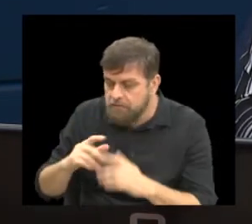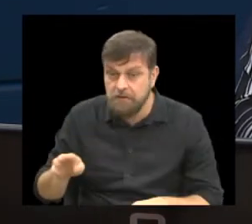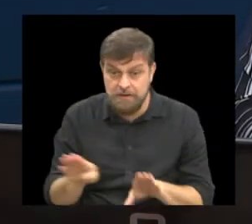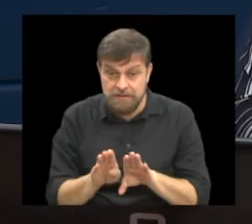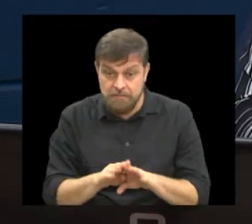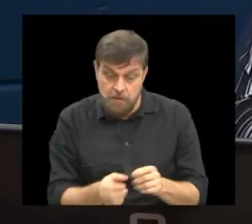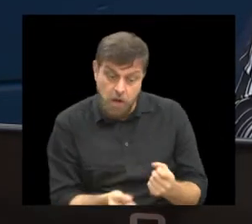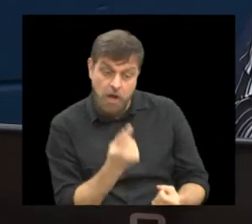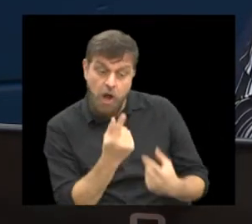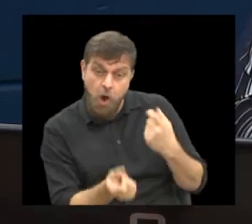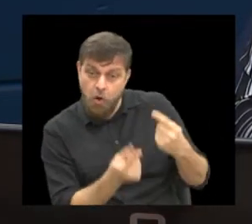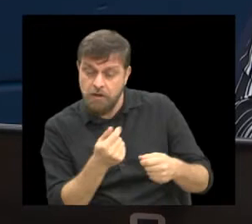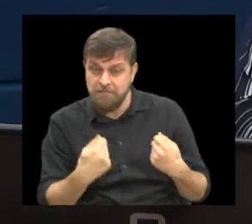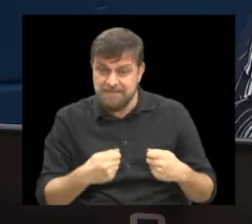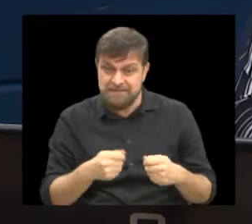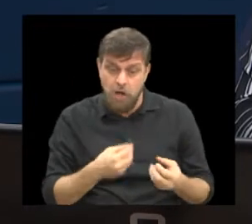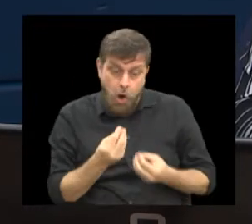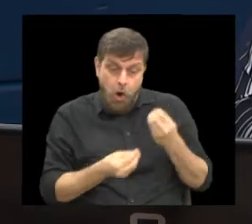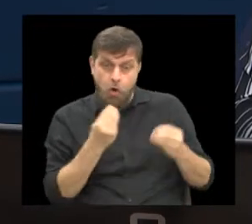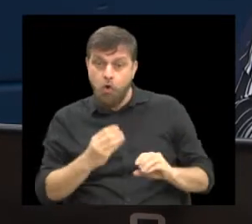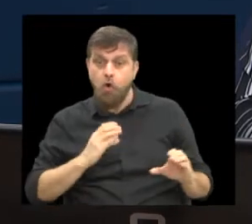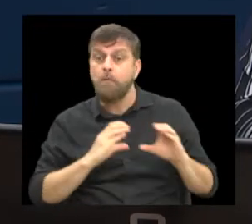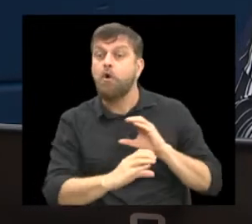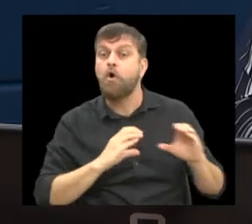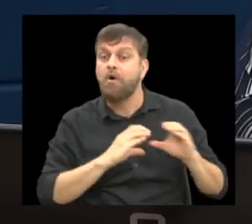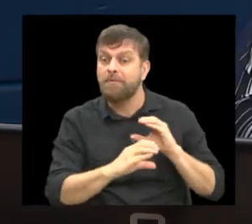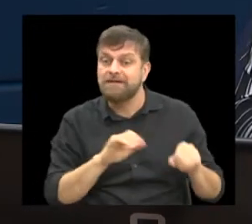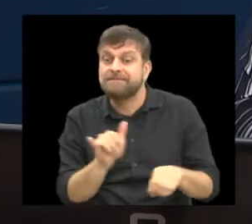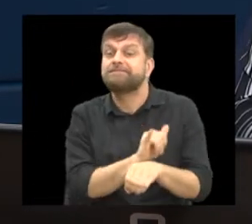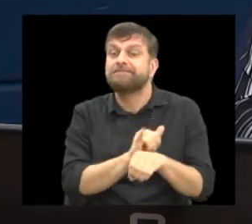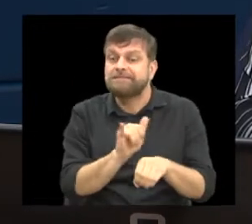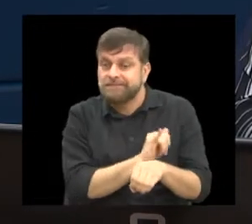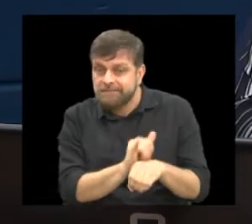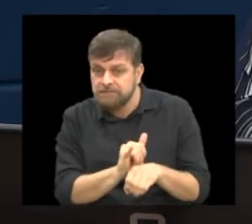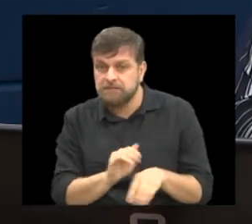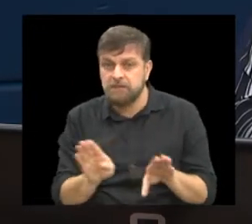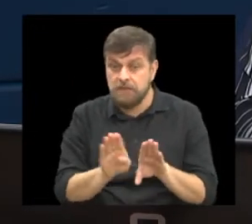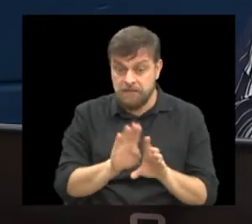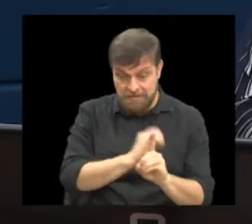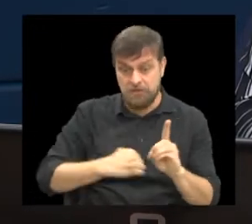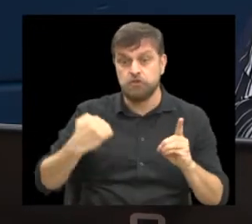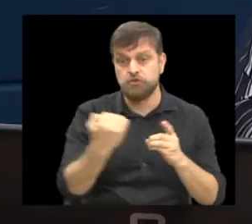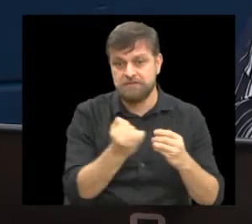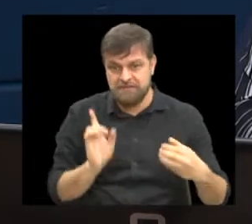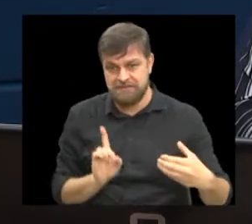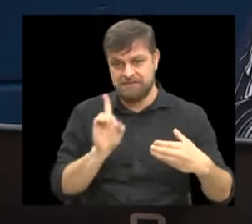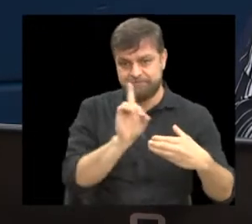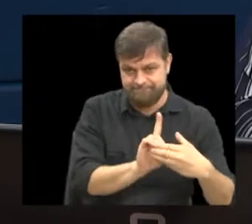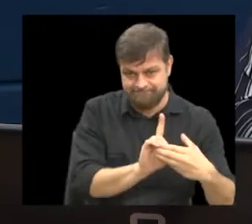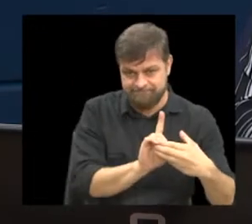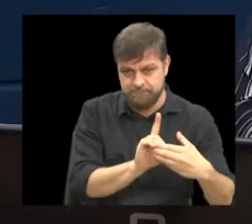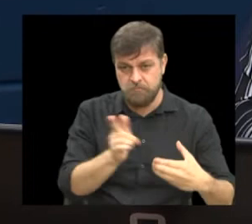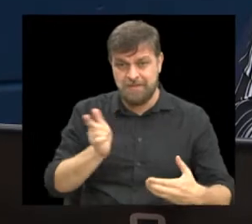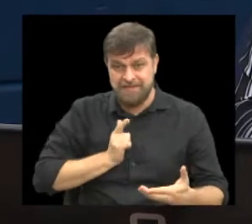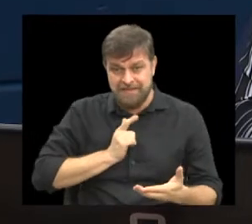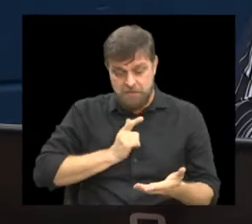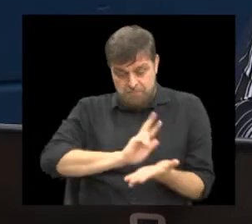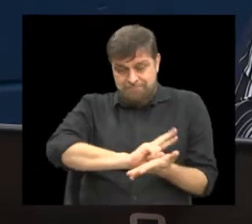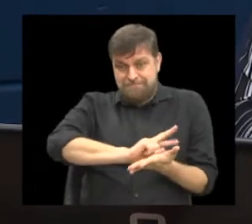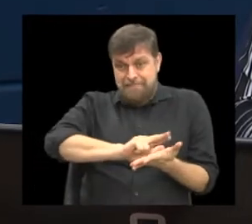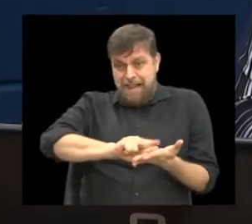muitas vezes você precisa dar formas alternativas de comunicação e de socialização. Tá? Então, esses são